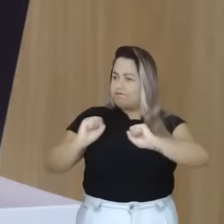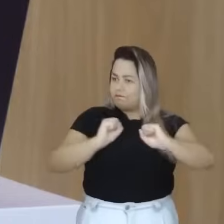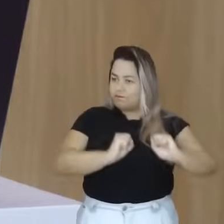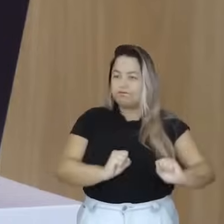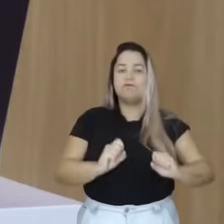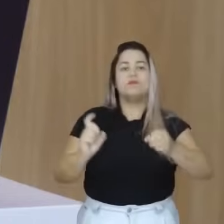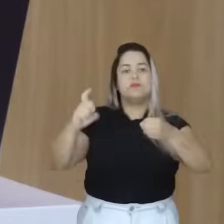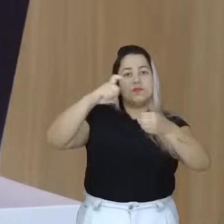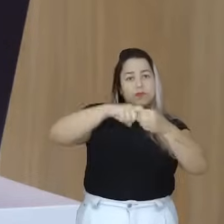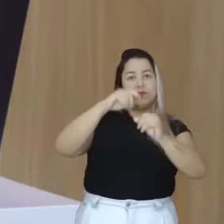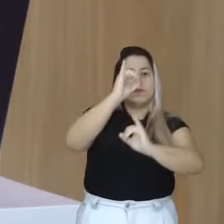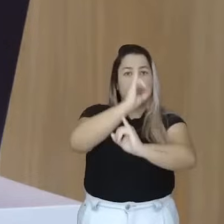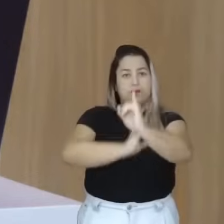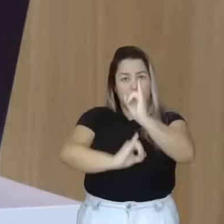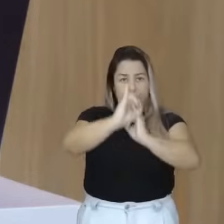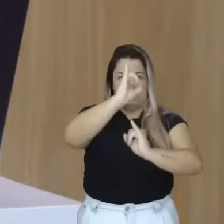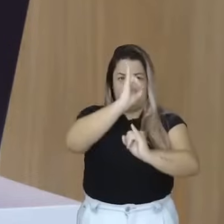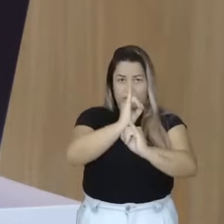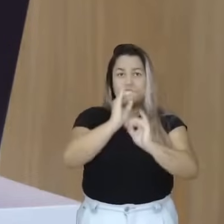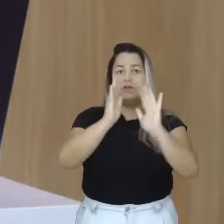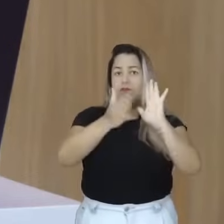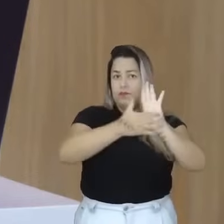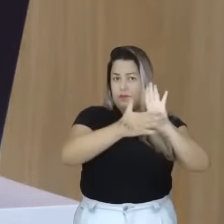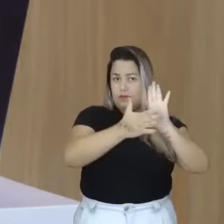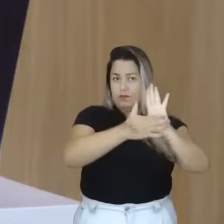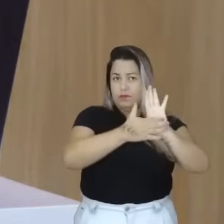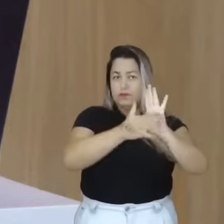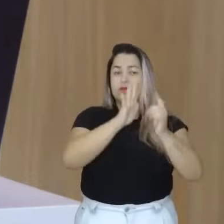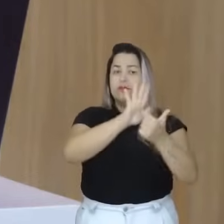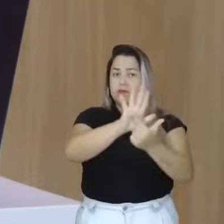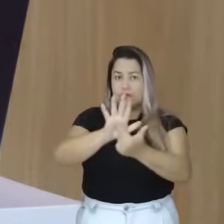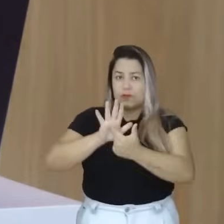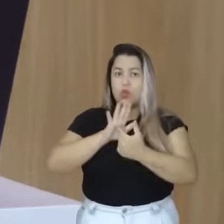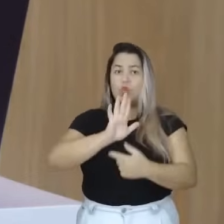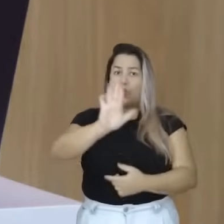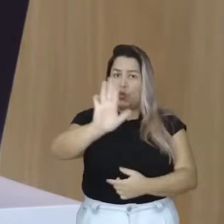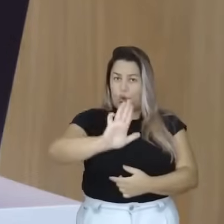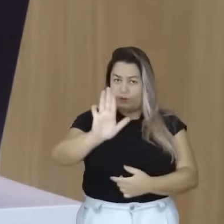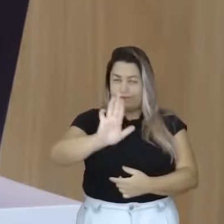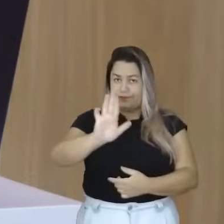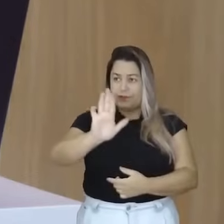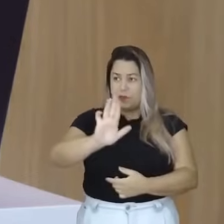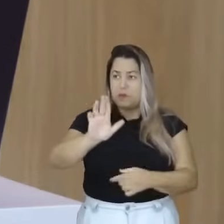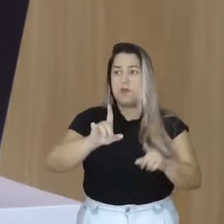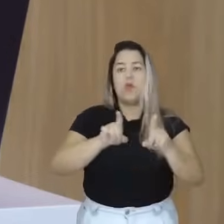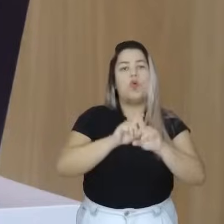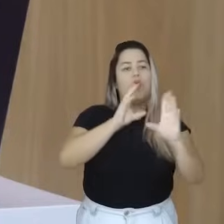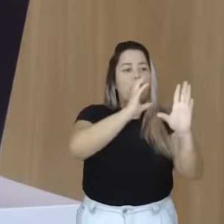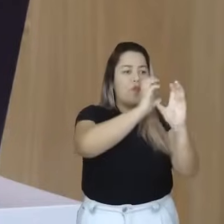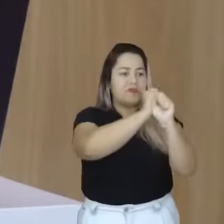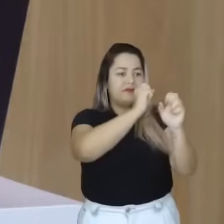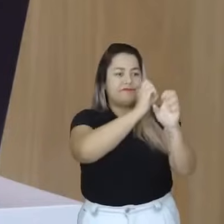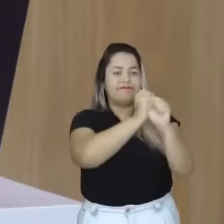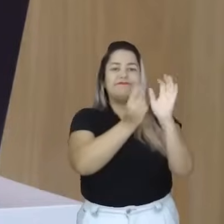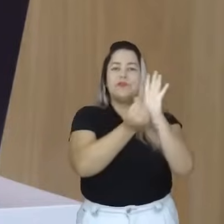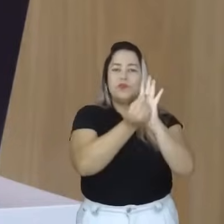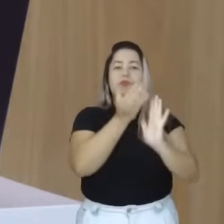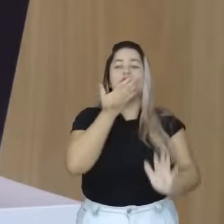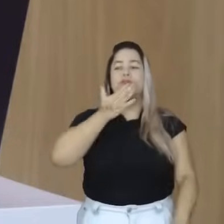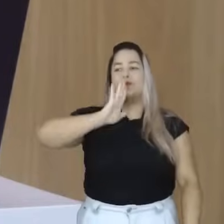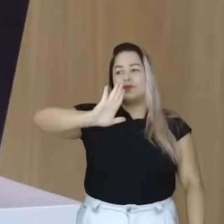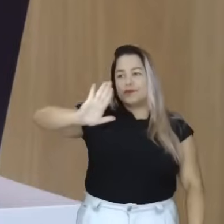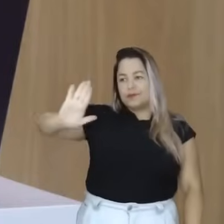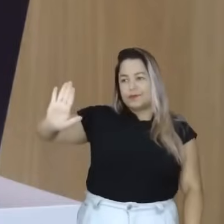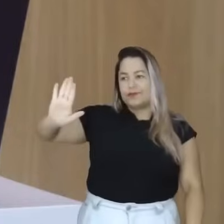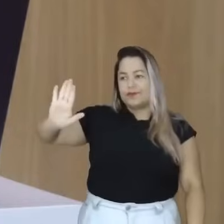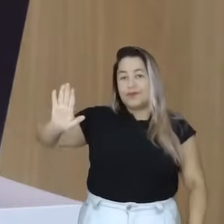pela internet nas propostas apresentadas. Assim, Lula colocou de fato o povo no orçamento, como era a promessa de campanha.